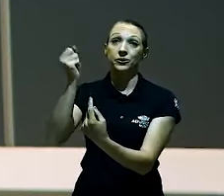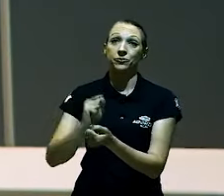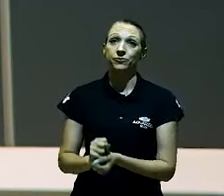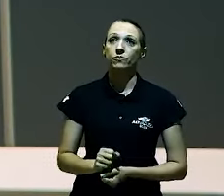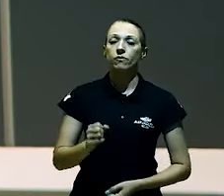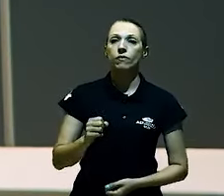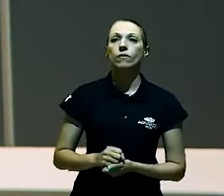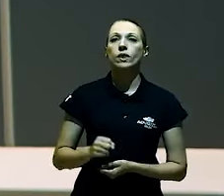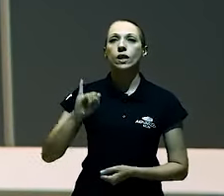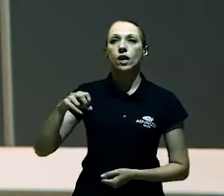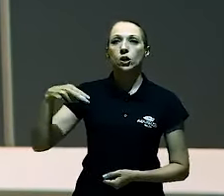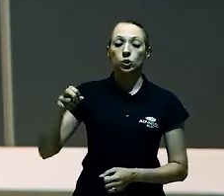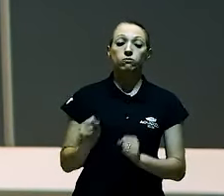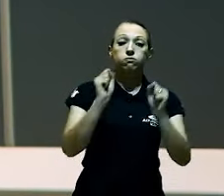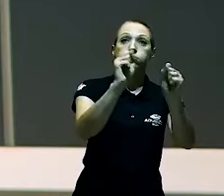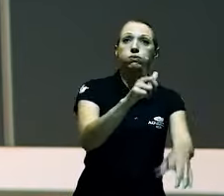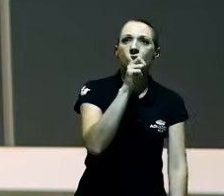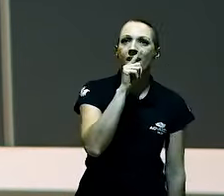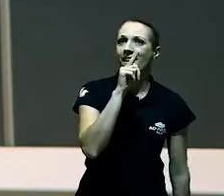para Jonas